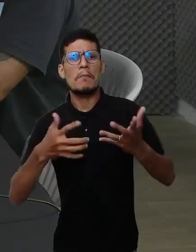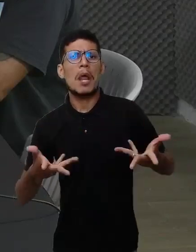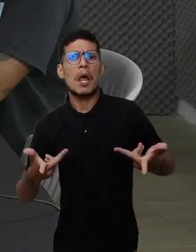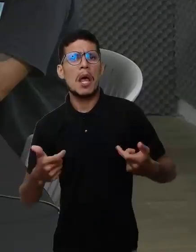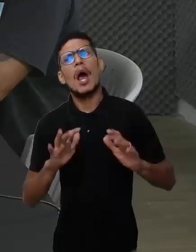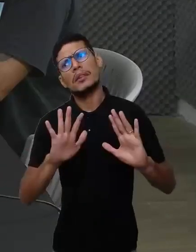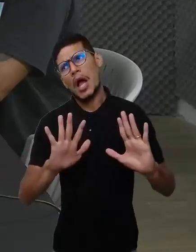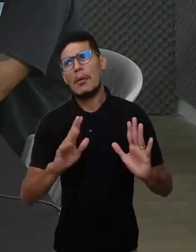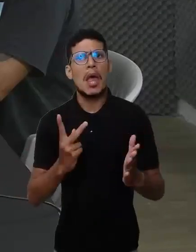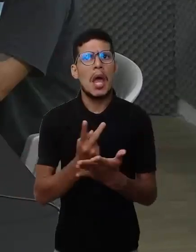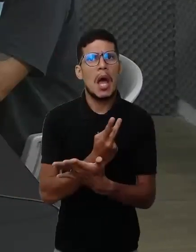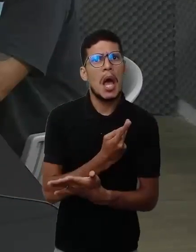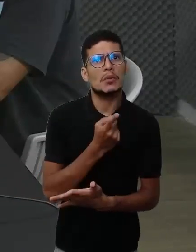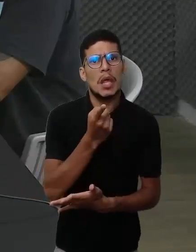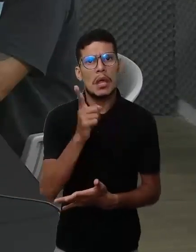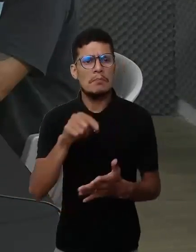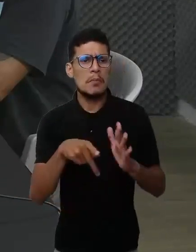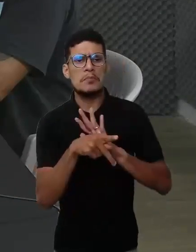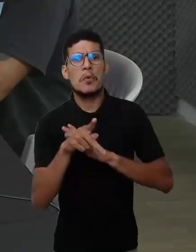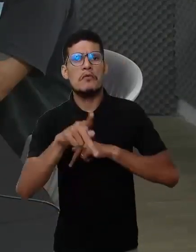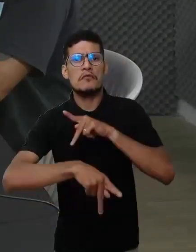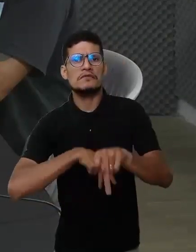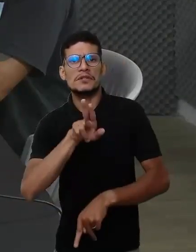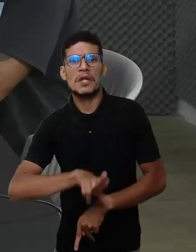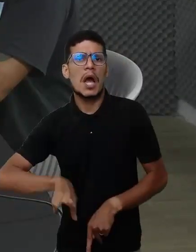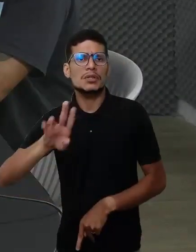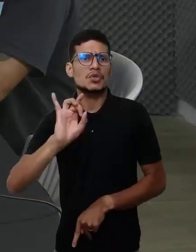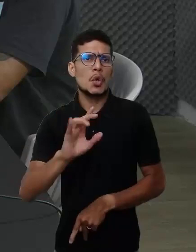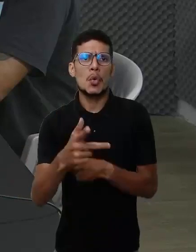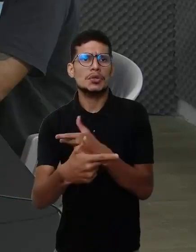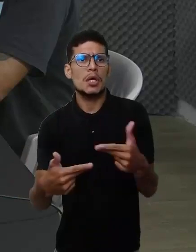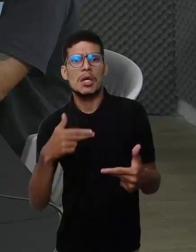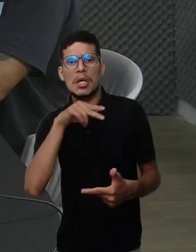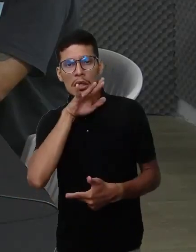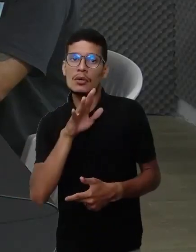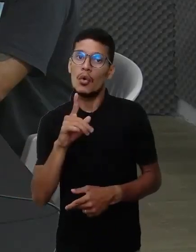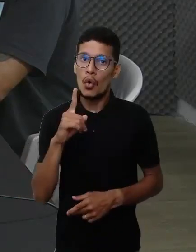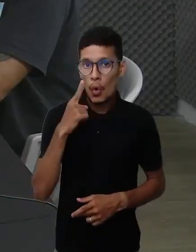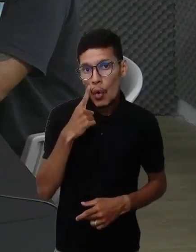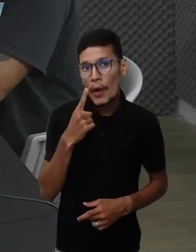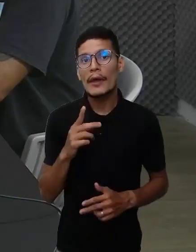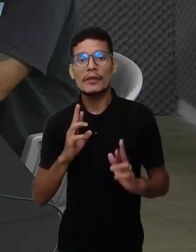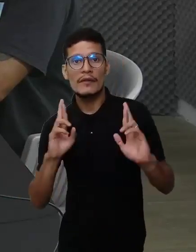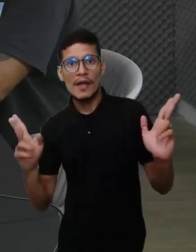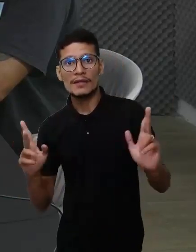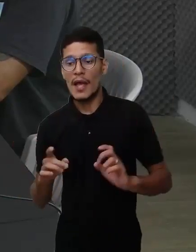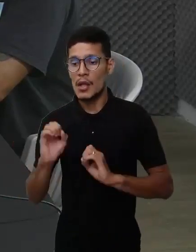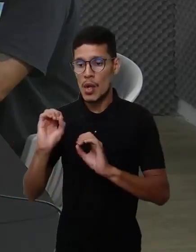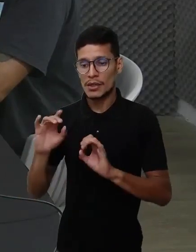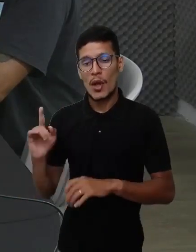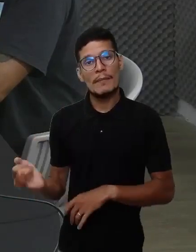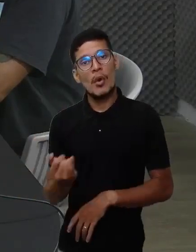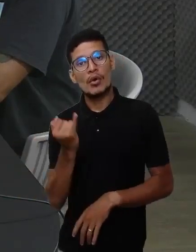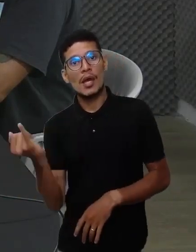não, mas aí tá errado, esse povo da universidade só faz uma maconha, né? Veja, a diferença do disco. Educação é